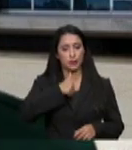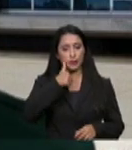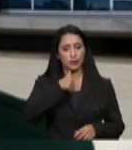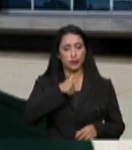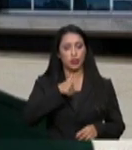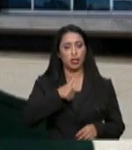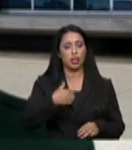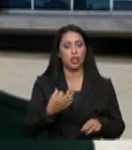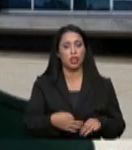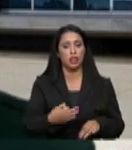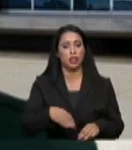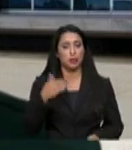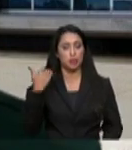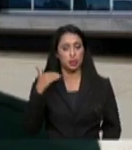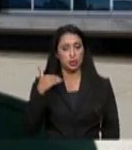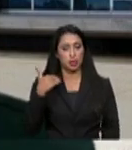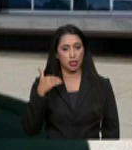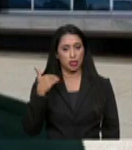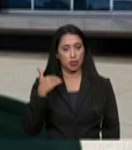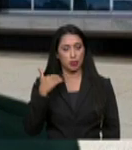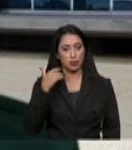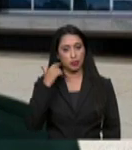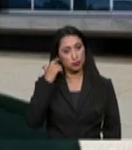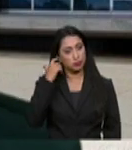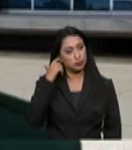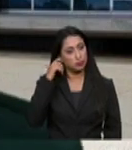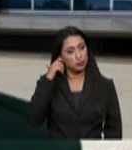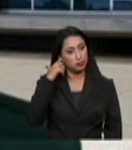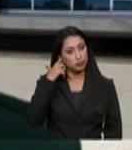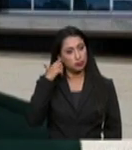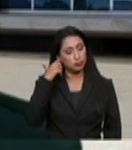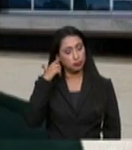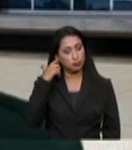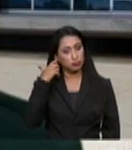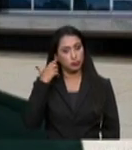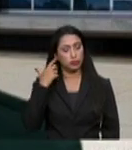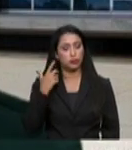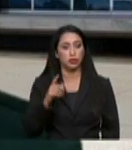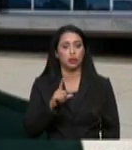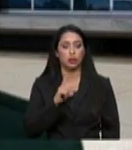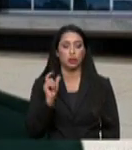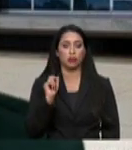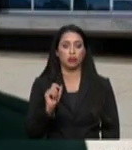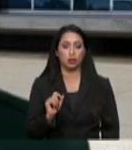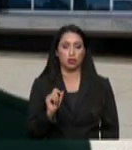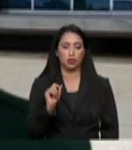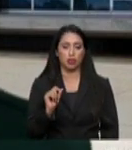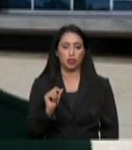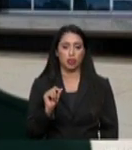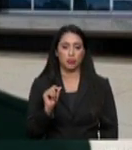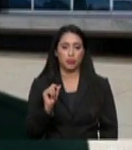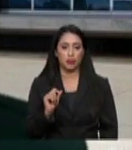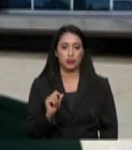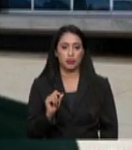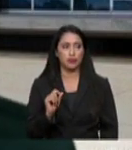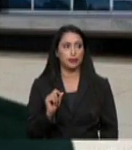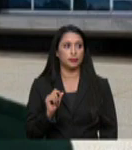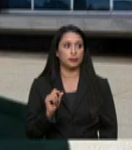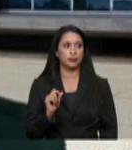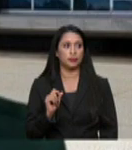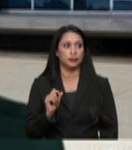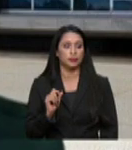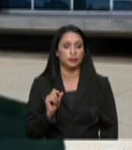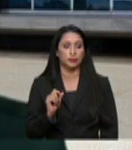Lúcia e havia dado uma mini lar e posteriormente de imediato